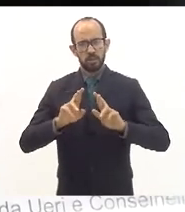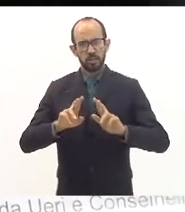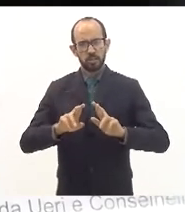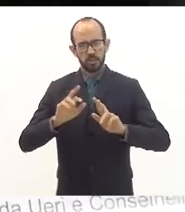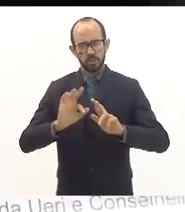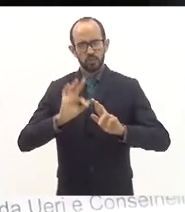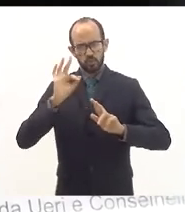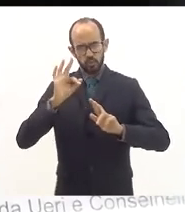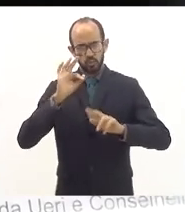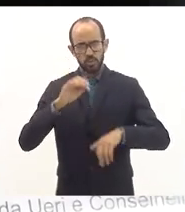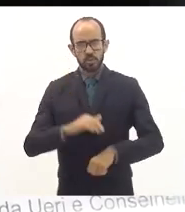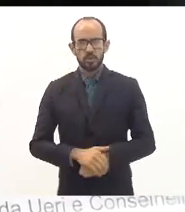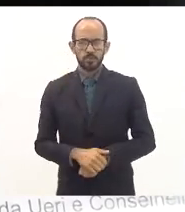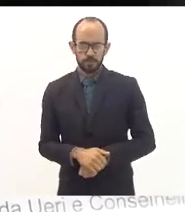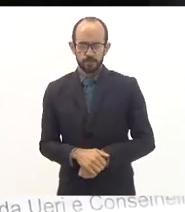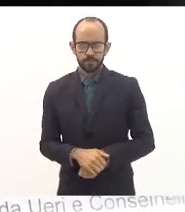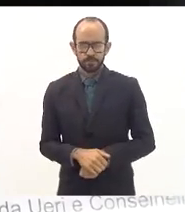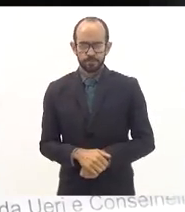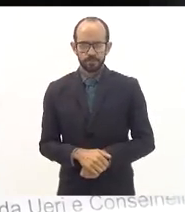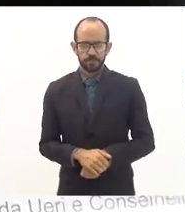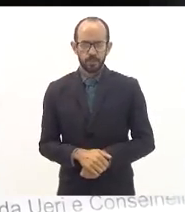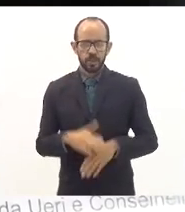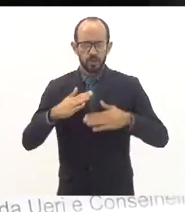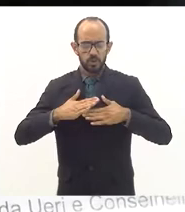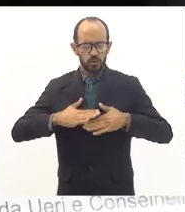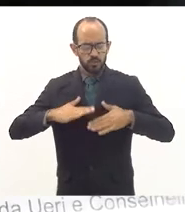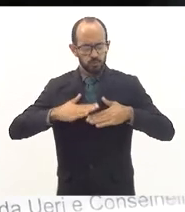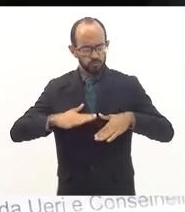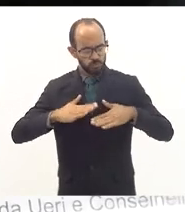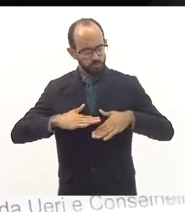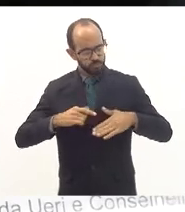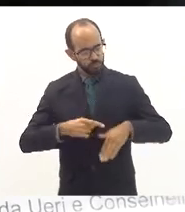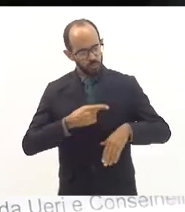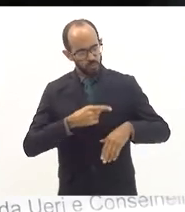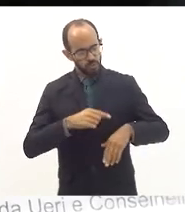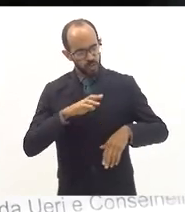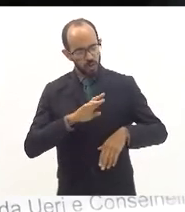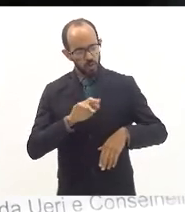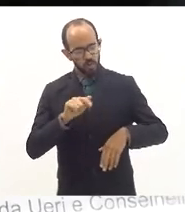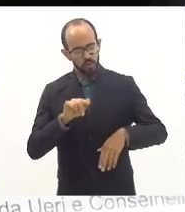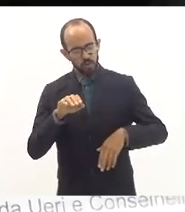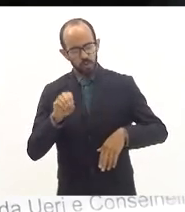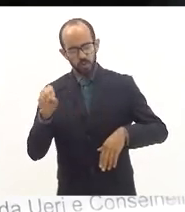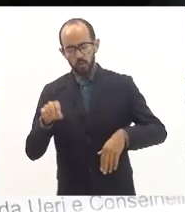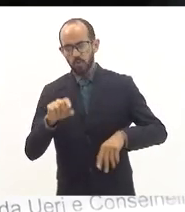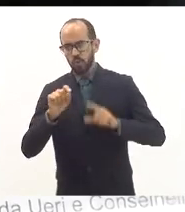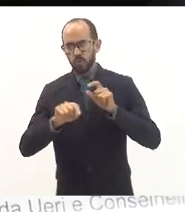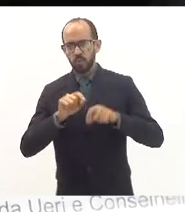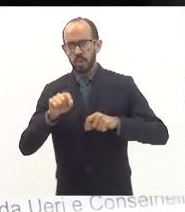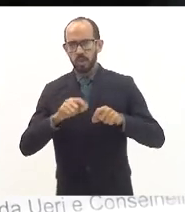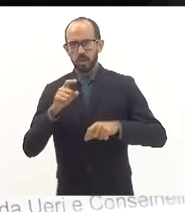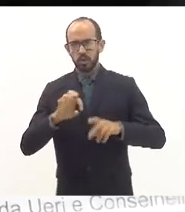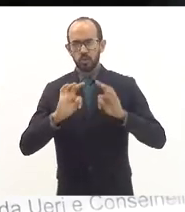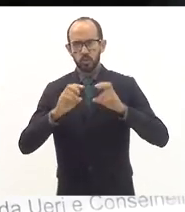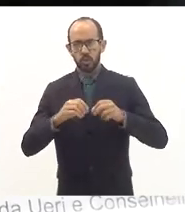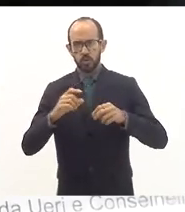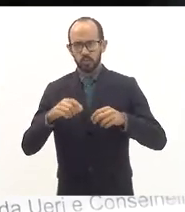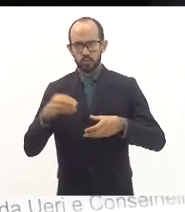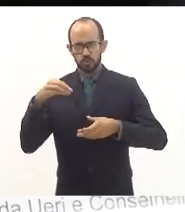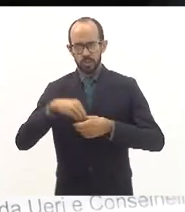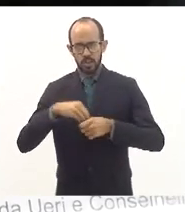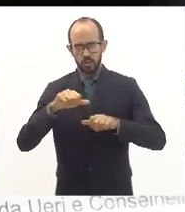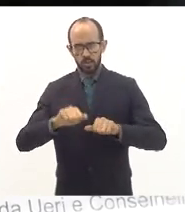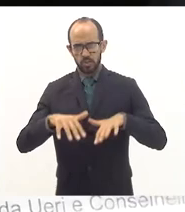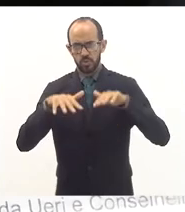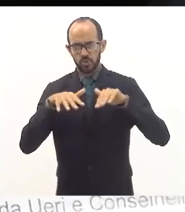renovadas. Que seja confortador para você, Rodrigo Neves, saber apenas que todos dentro deste